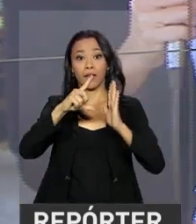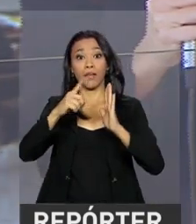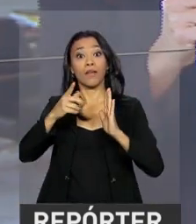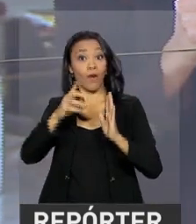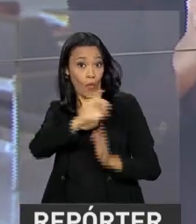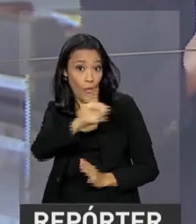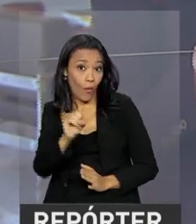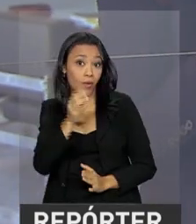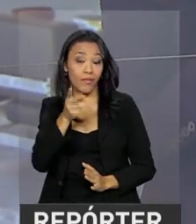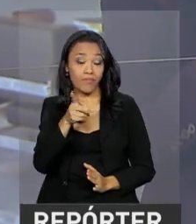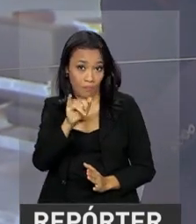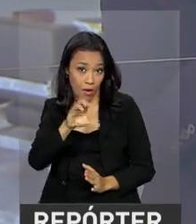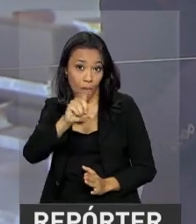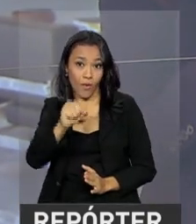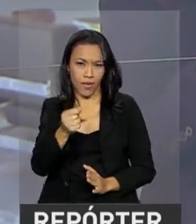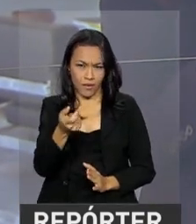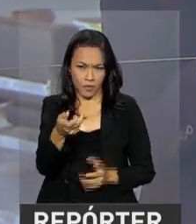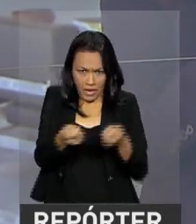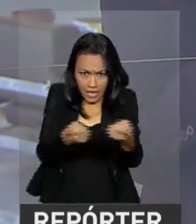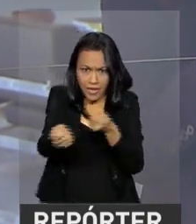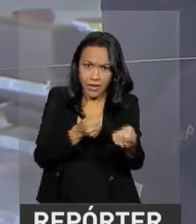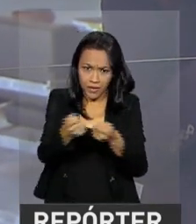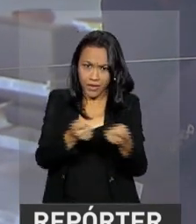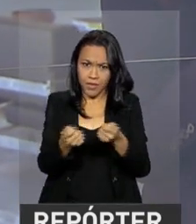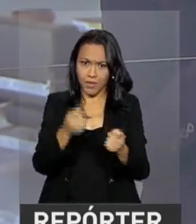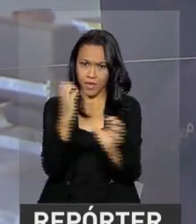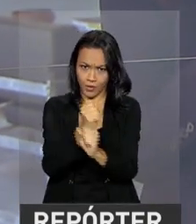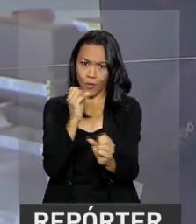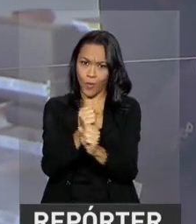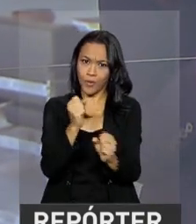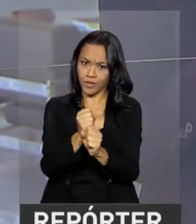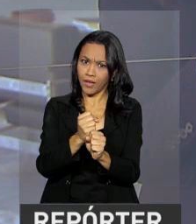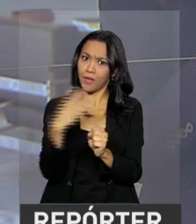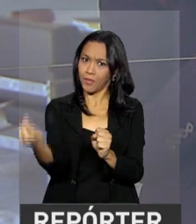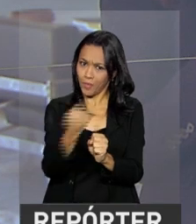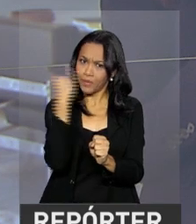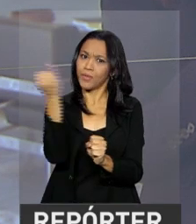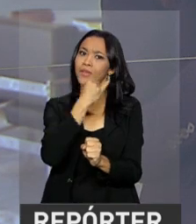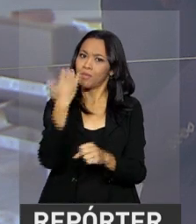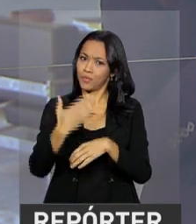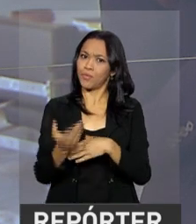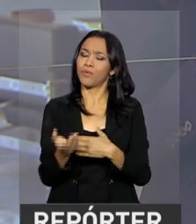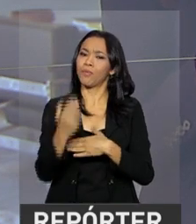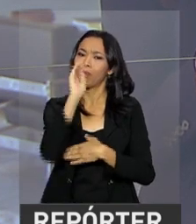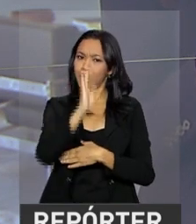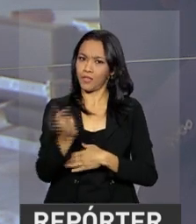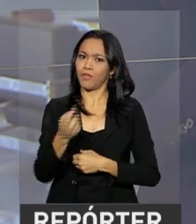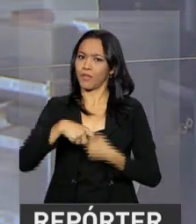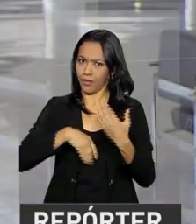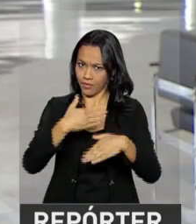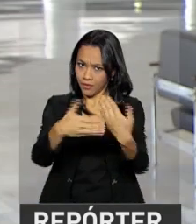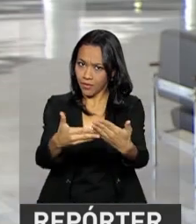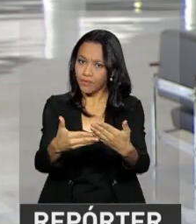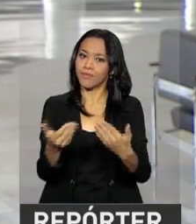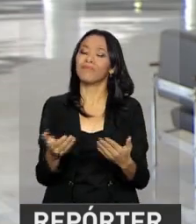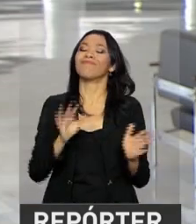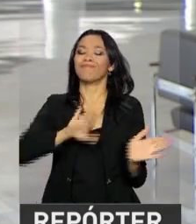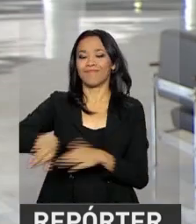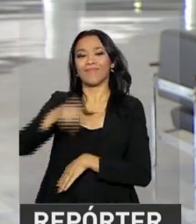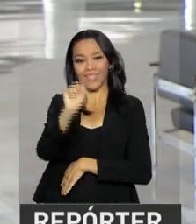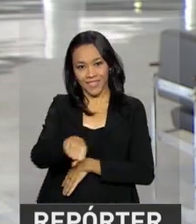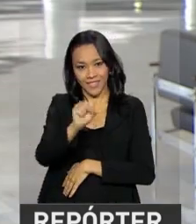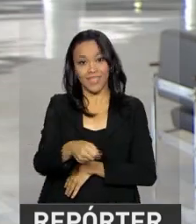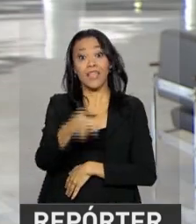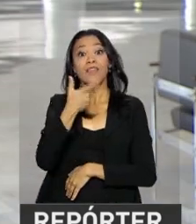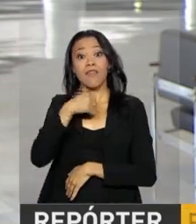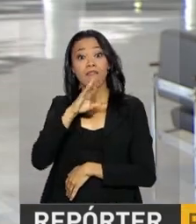Oi, Paola, para o governo, o equilíbrio das contas públicas é essencial para o Brasil voltar a crescer, não é isso? É isso mesmo, Renata. Quem disse isso foi